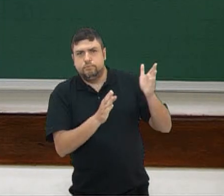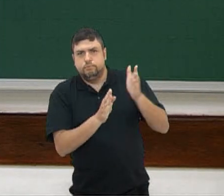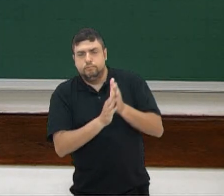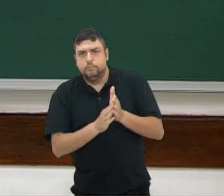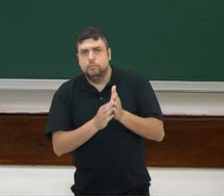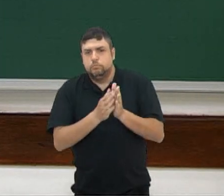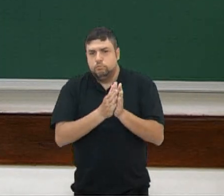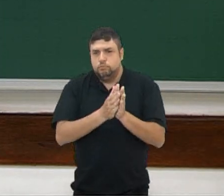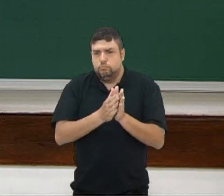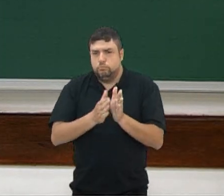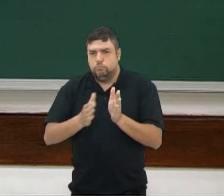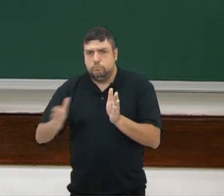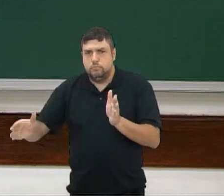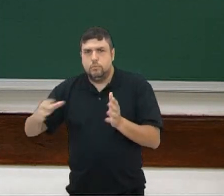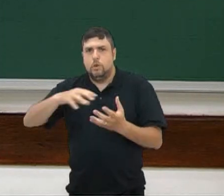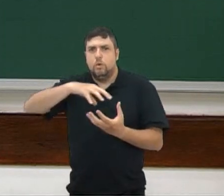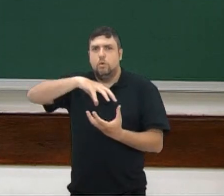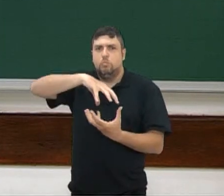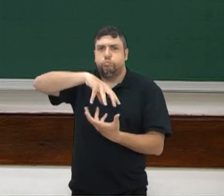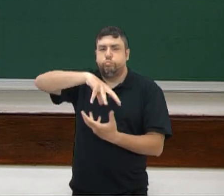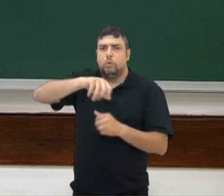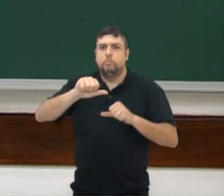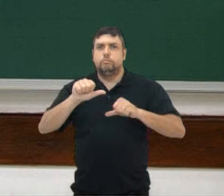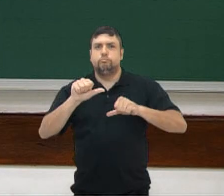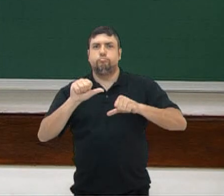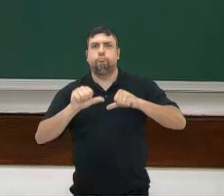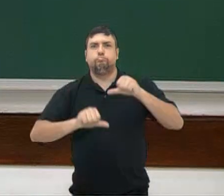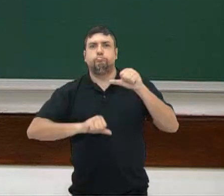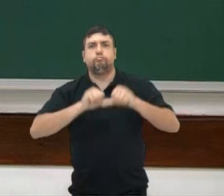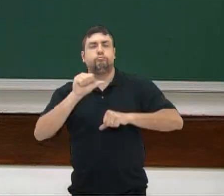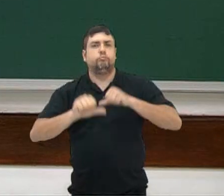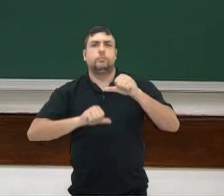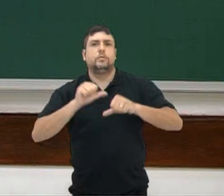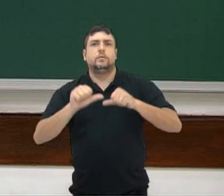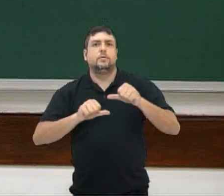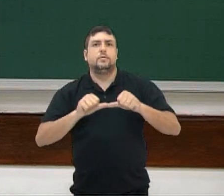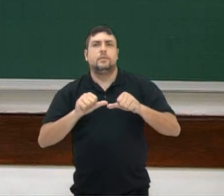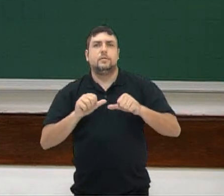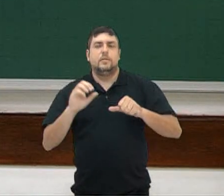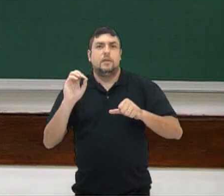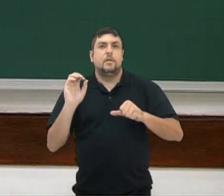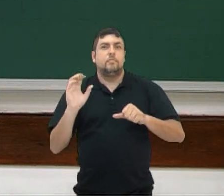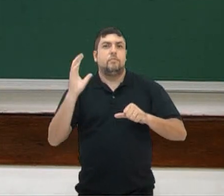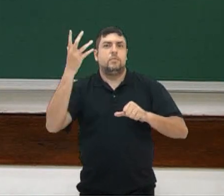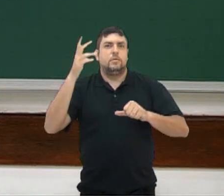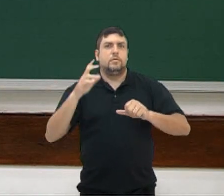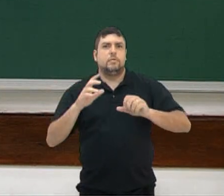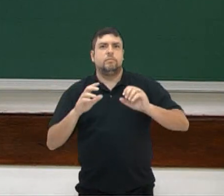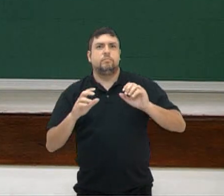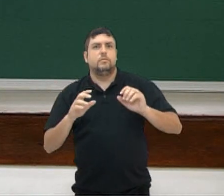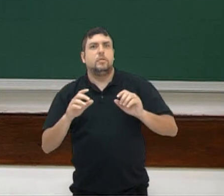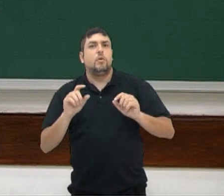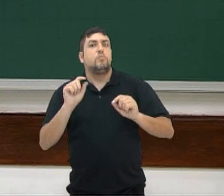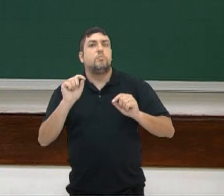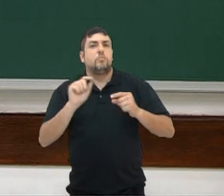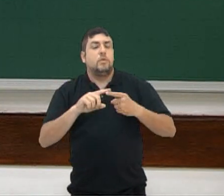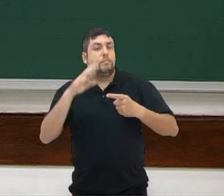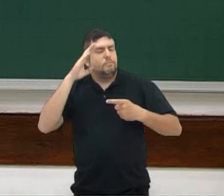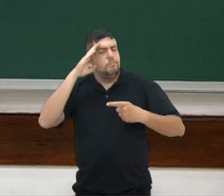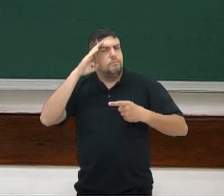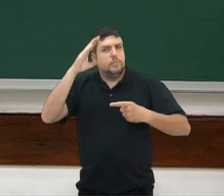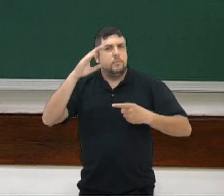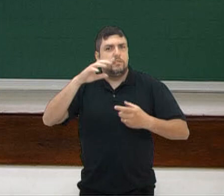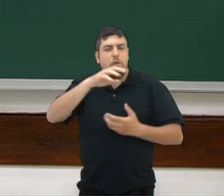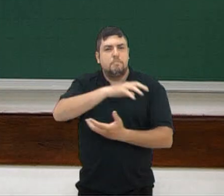geral no globo, por causa de muitos acontecimentos do século XIX, né? Principalmente a Revolução Francesa,